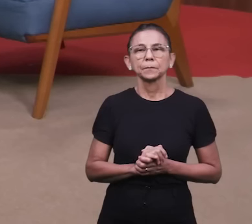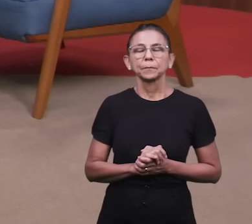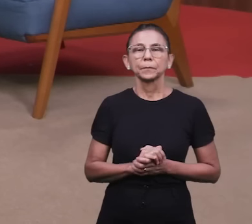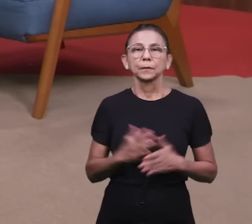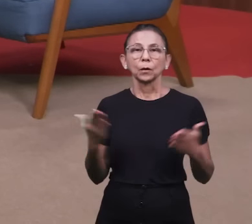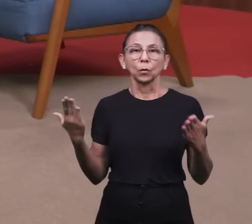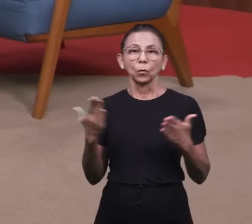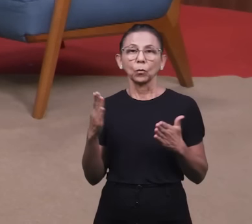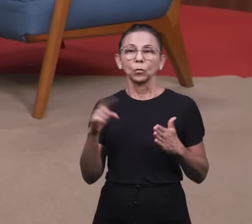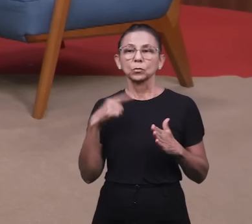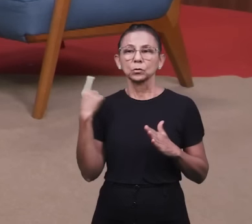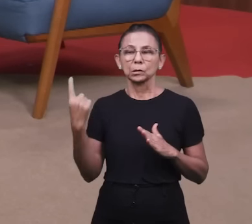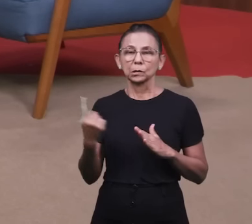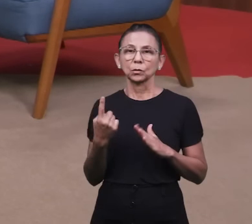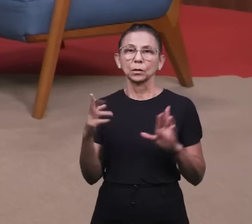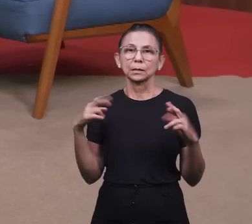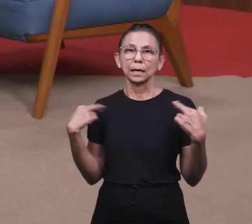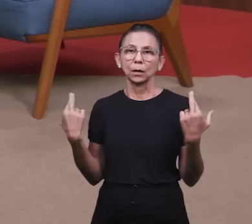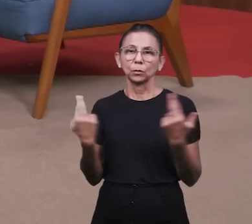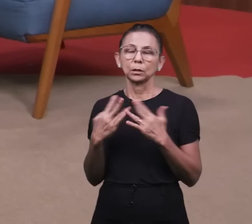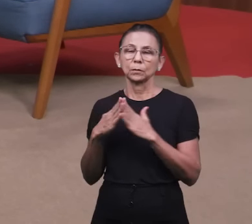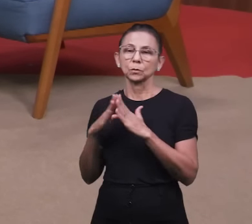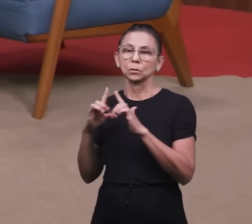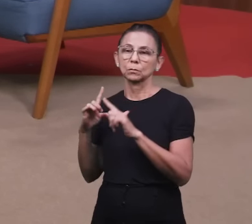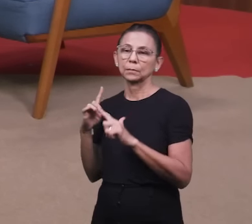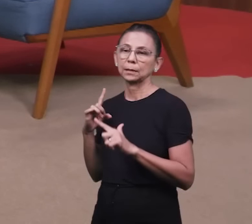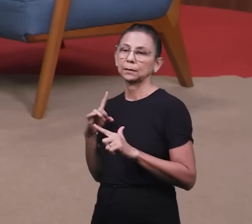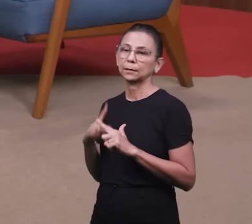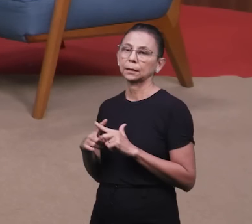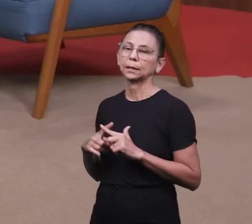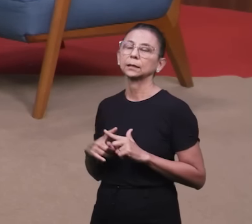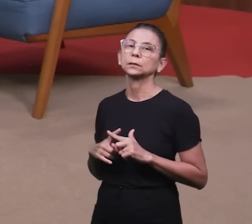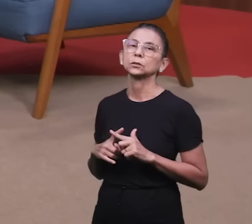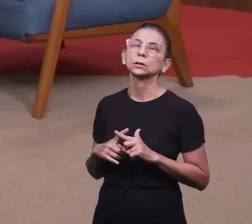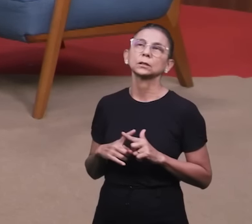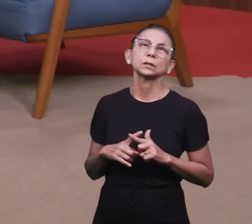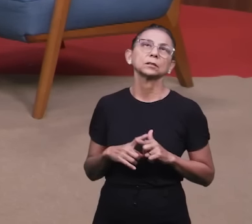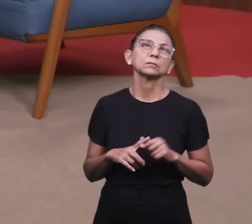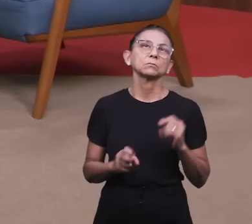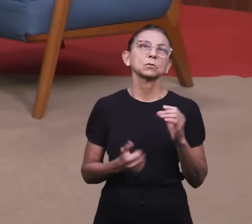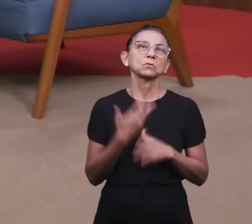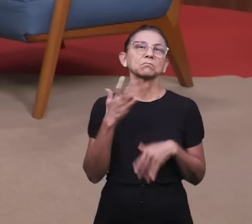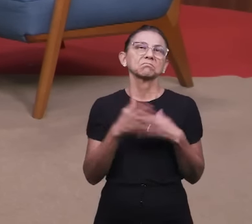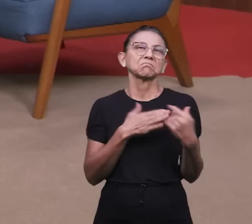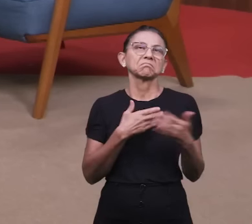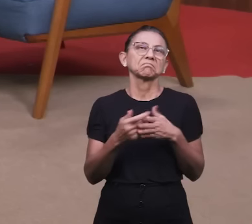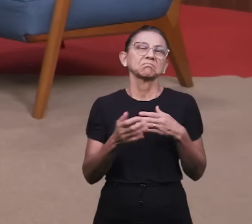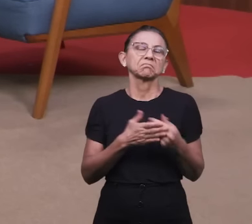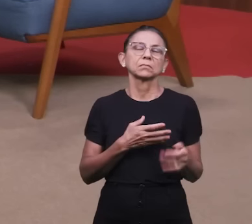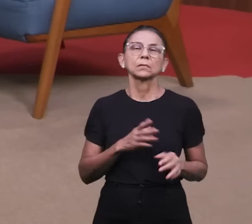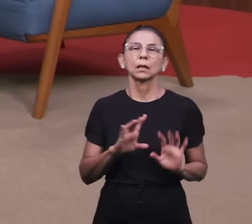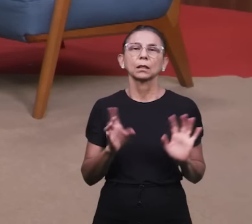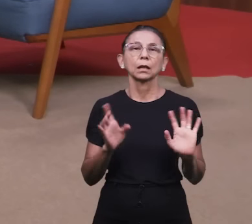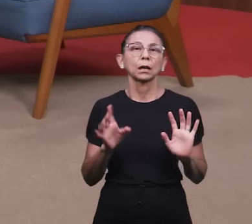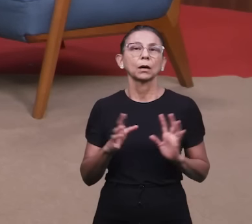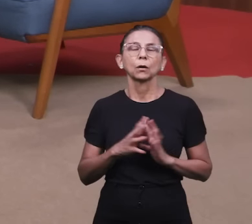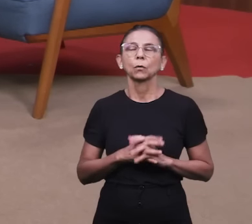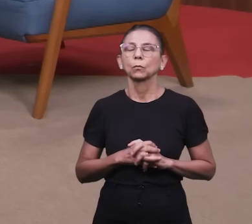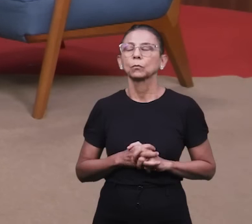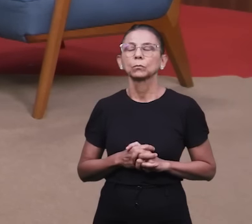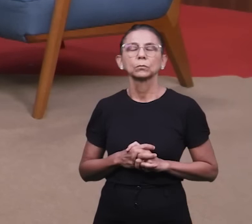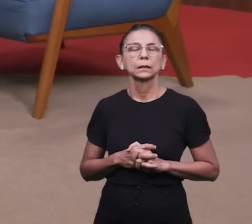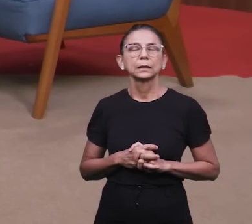parte hoje ela não é uma igreja que apareceu de qualquer jeito né Às vezes as pessoas querem